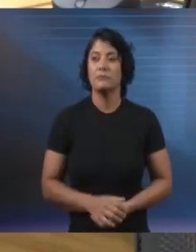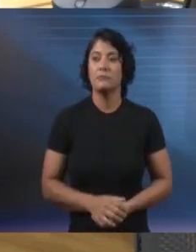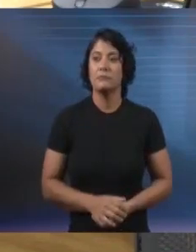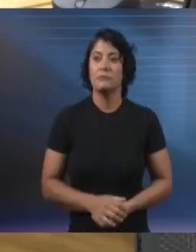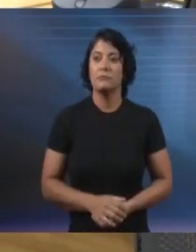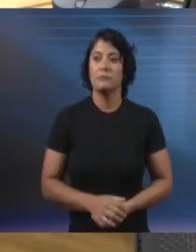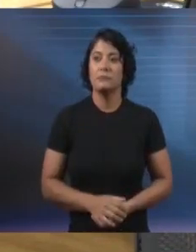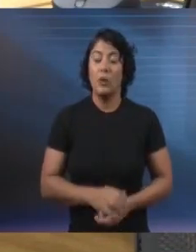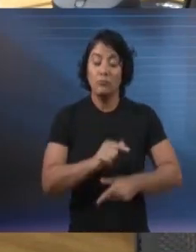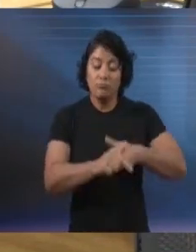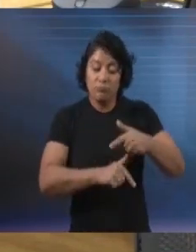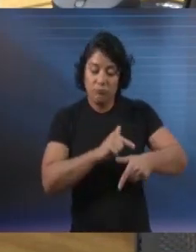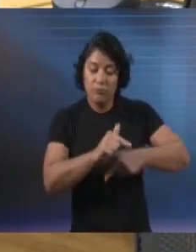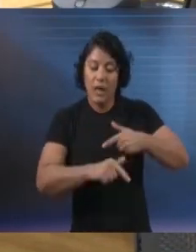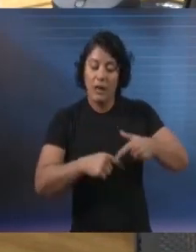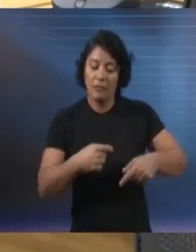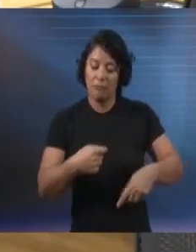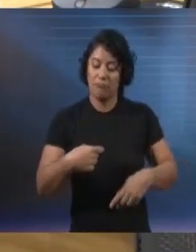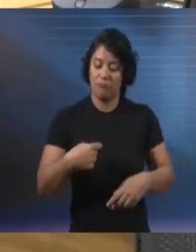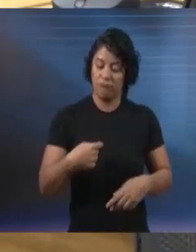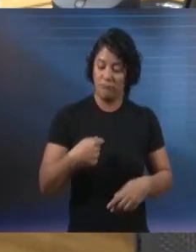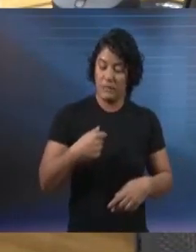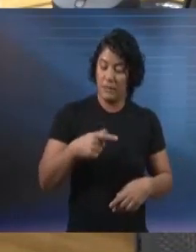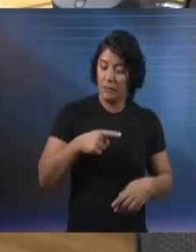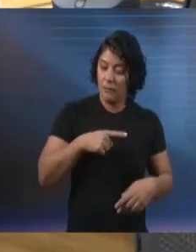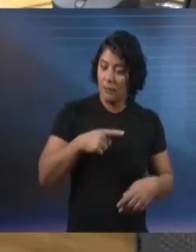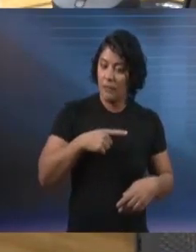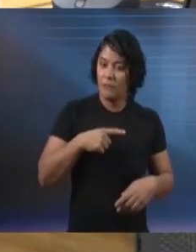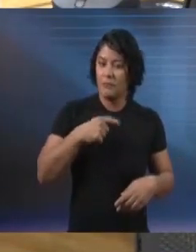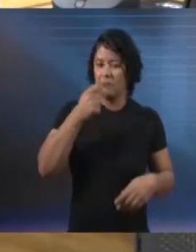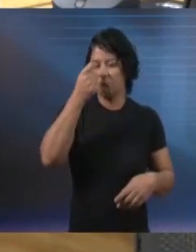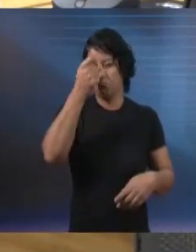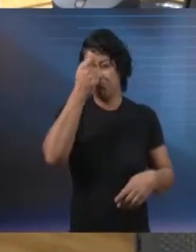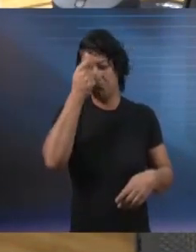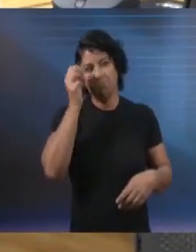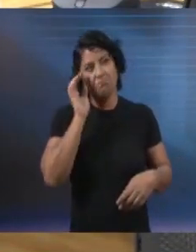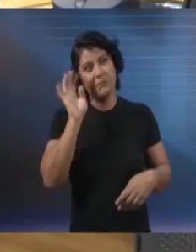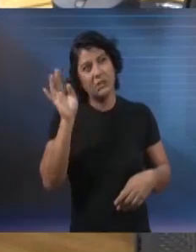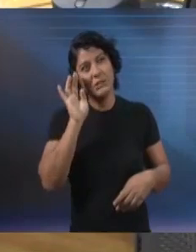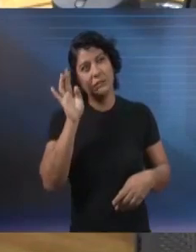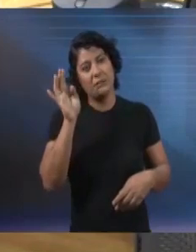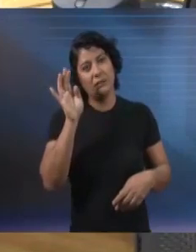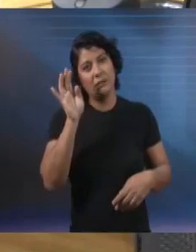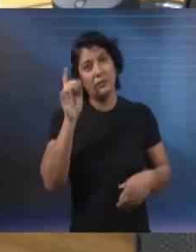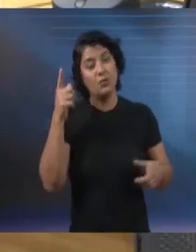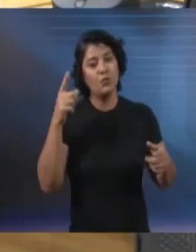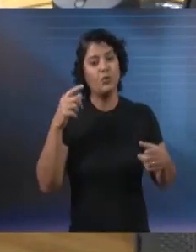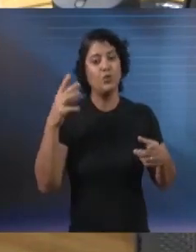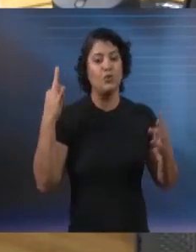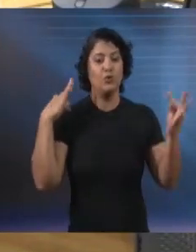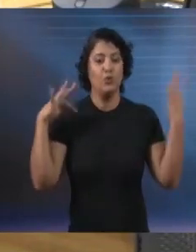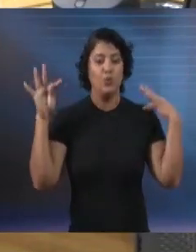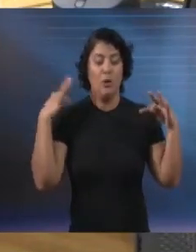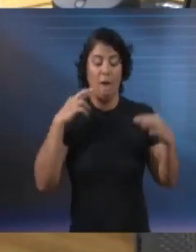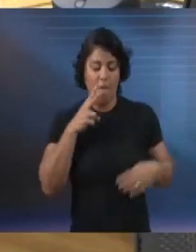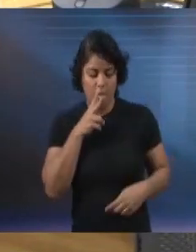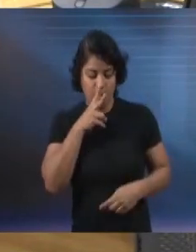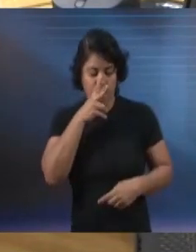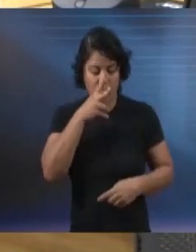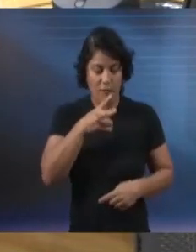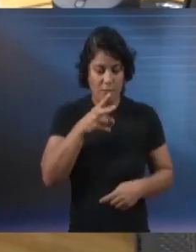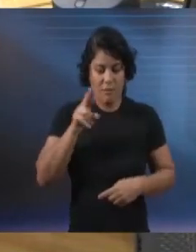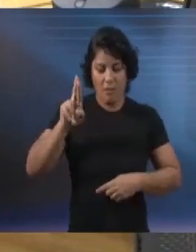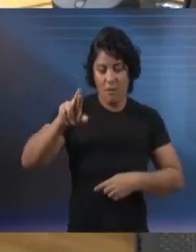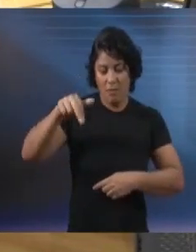E com esse trabalho que a gente tem levado à conscientização de turismo forte, Rio Grande do